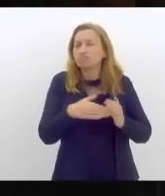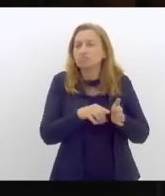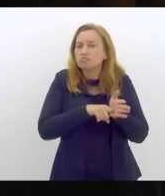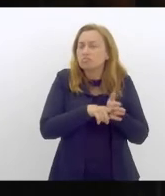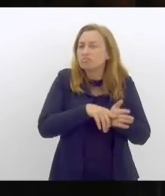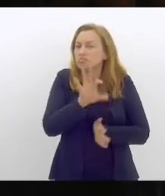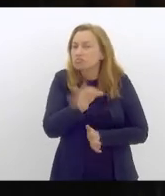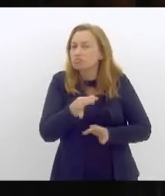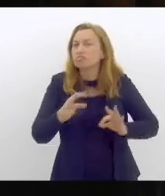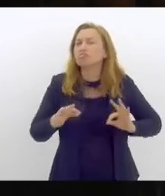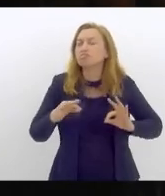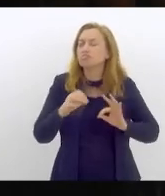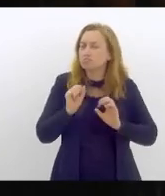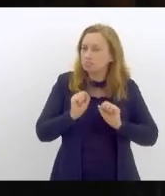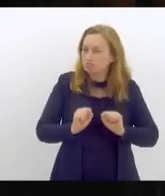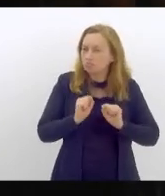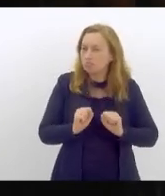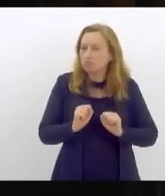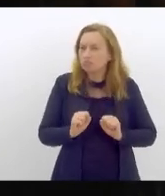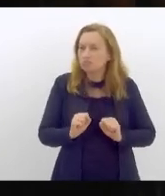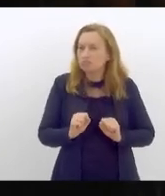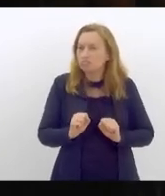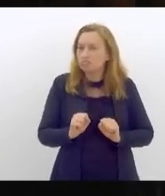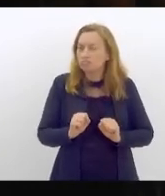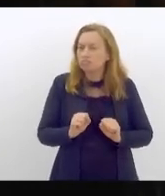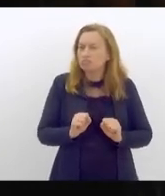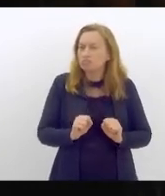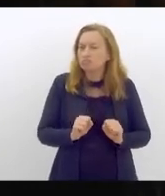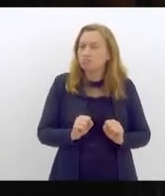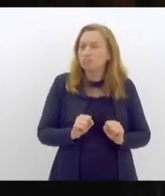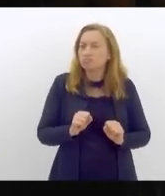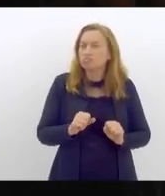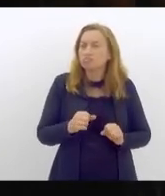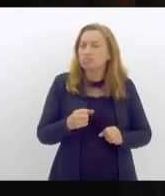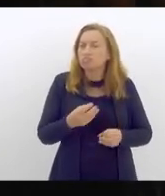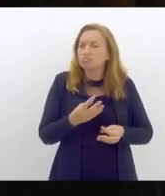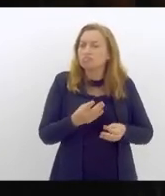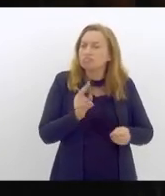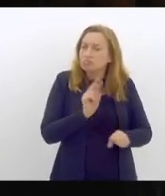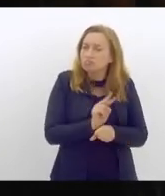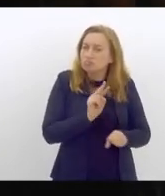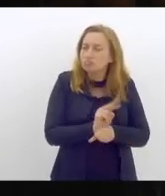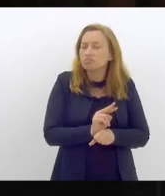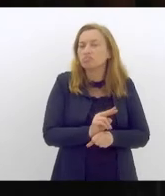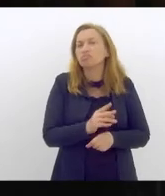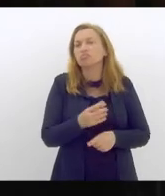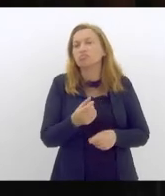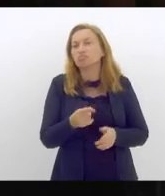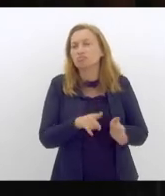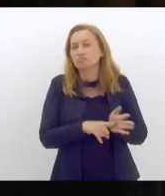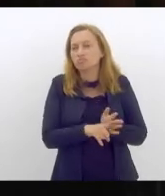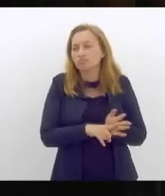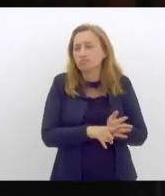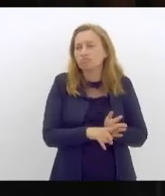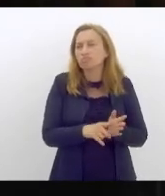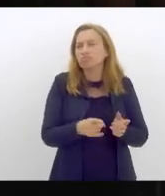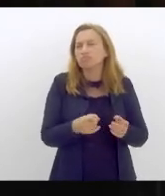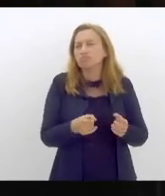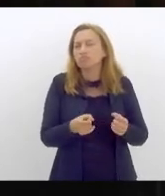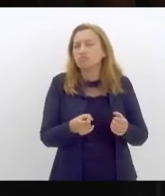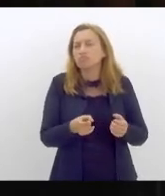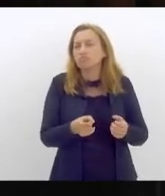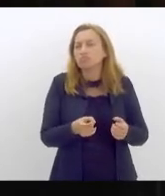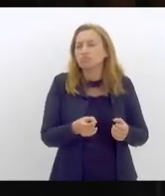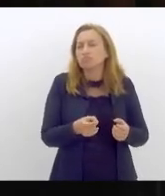necessários para que pudesse coibir tem uma sobrevida diante de um diagnóstico tão difícil de